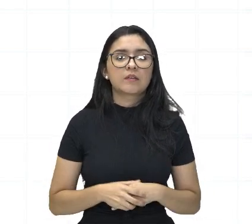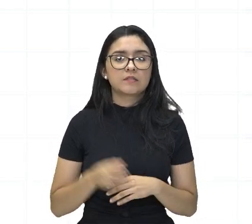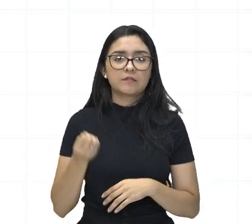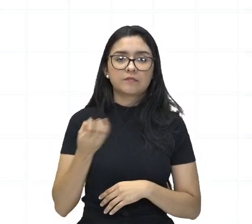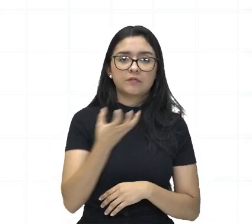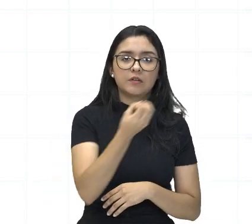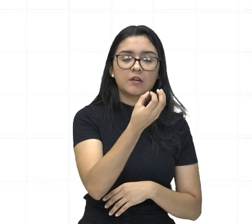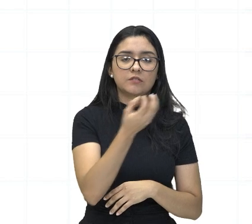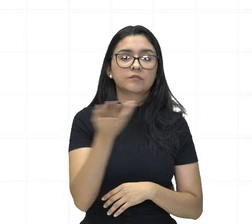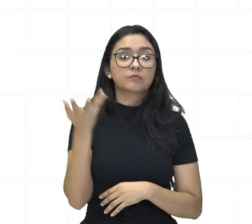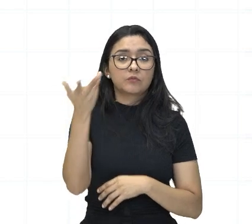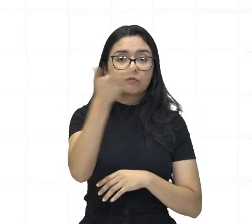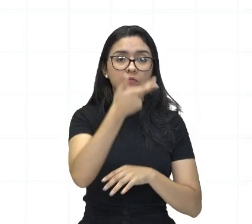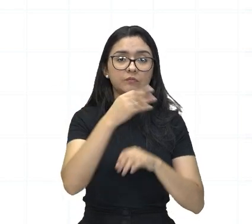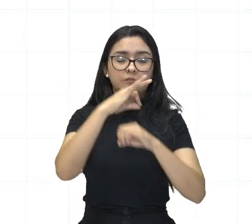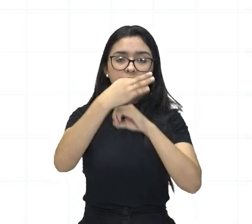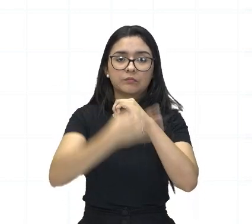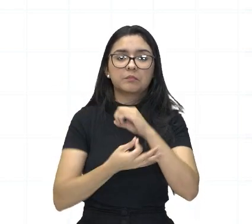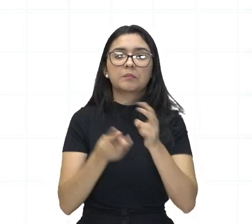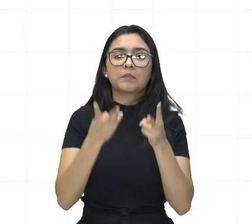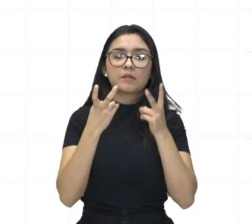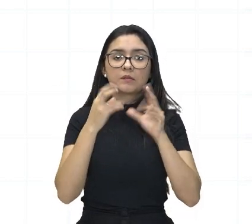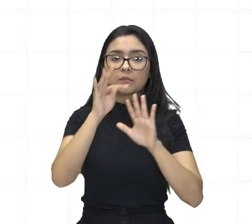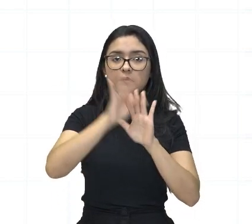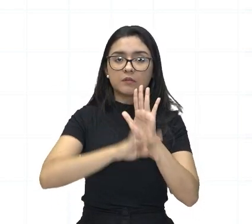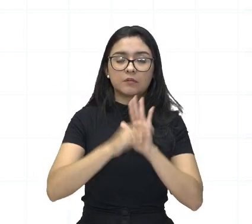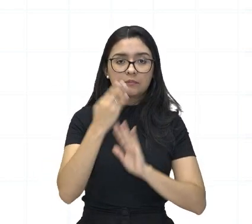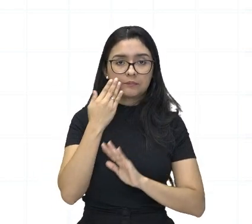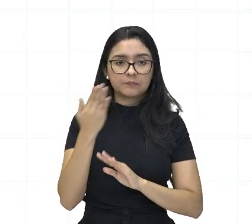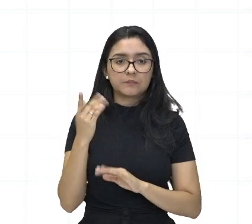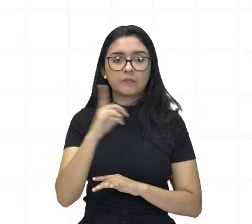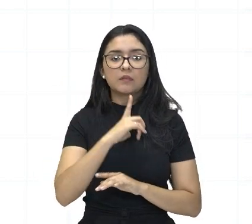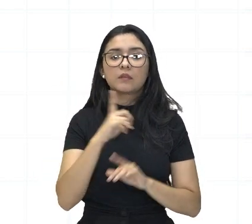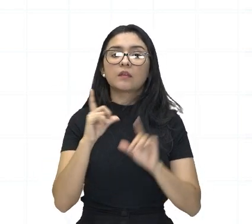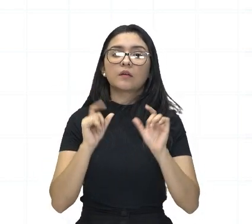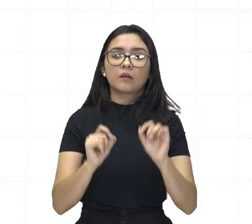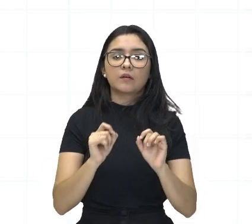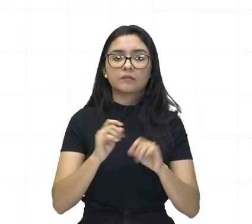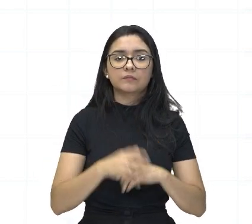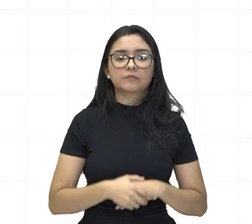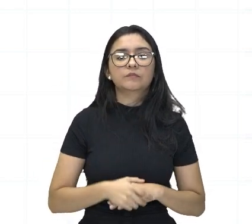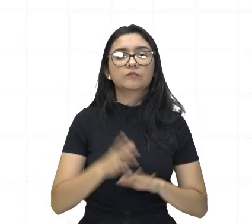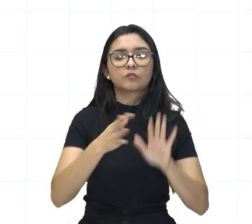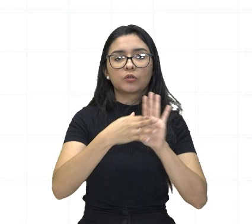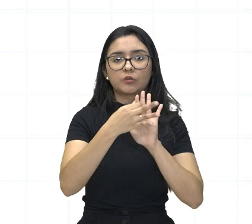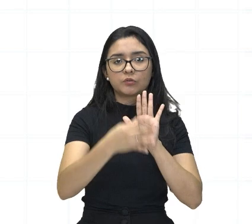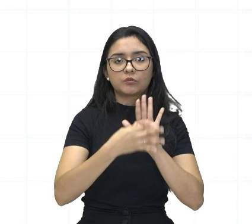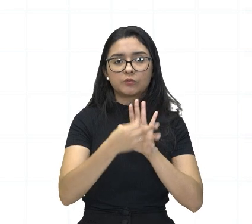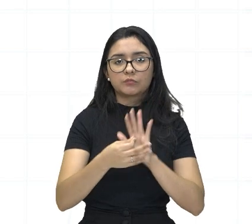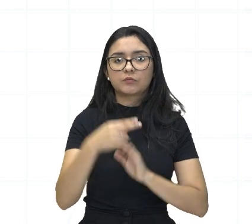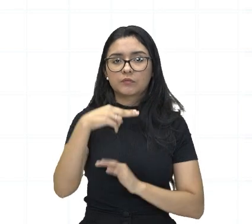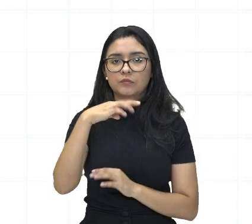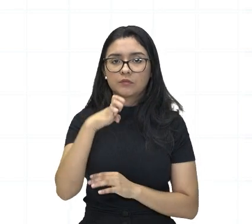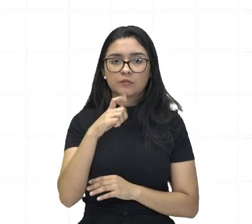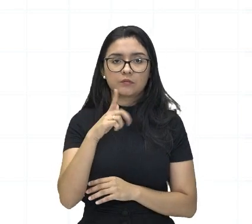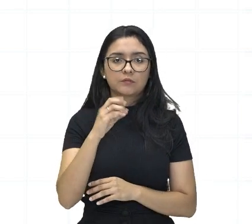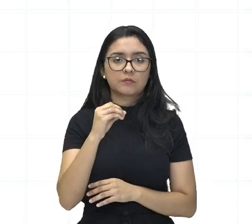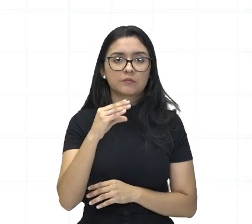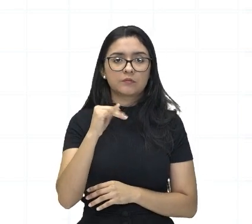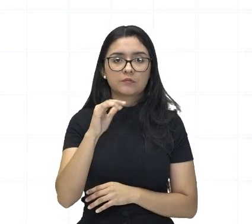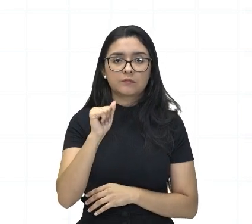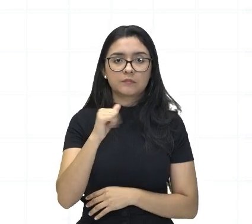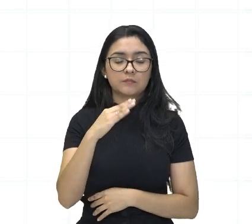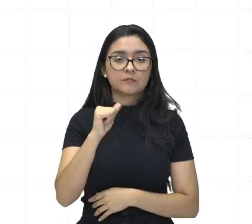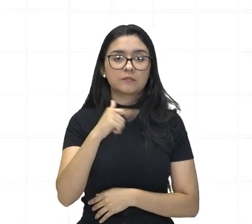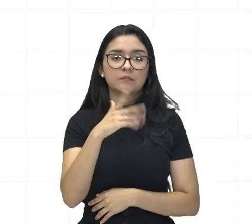interplanetária, ok? Observe que nesse texto aí nós temos um movimento argumentativo de negociação.